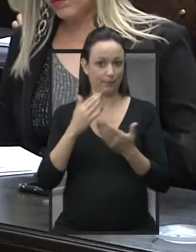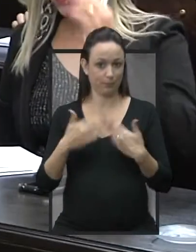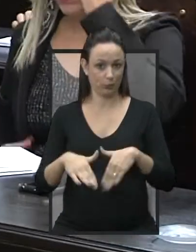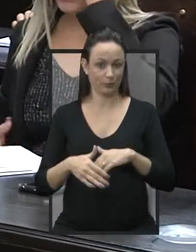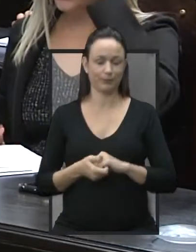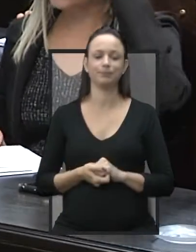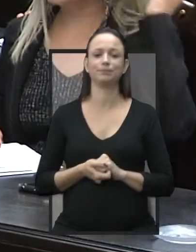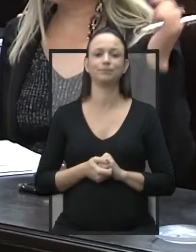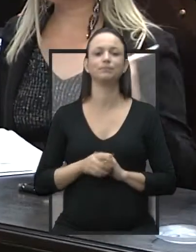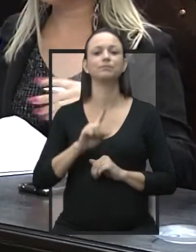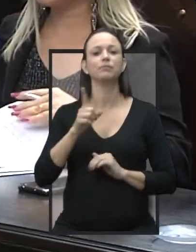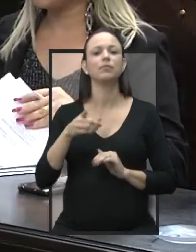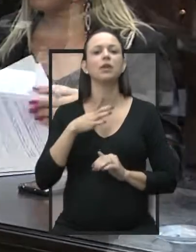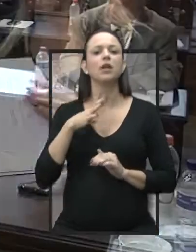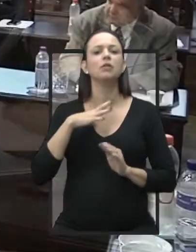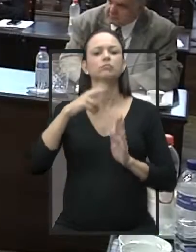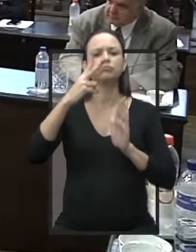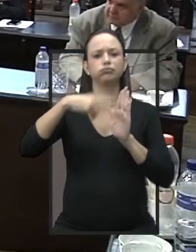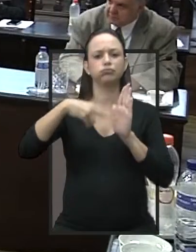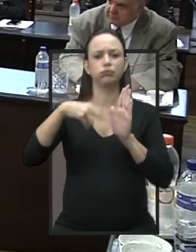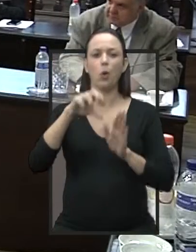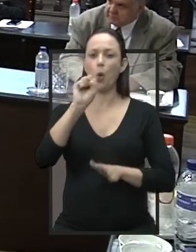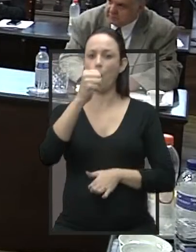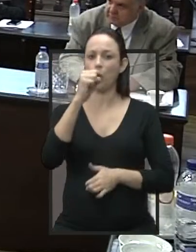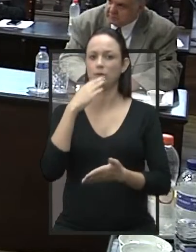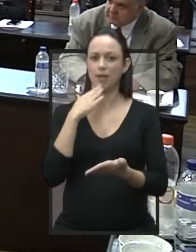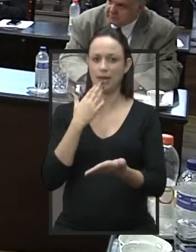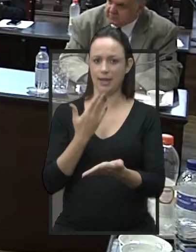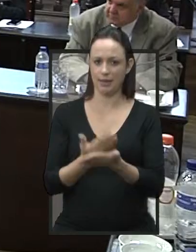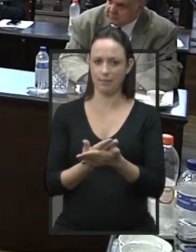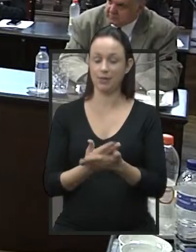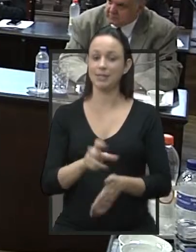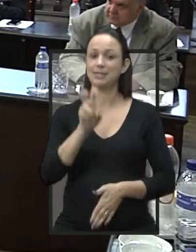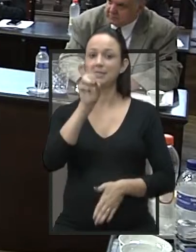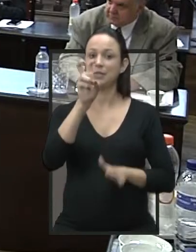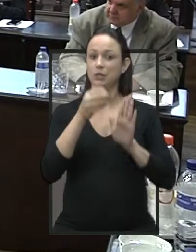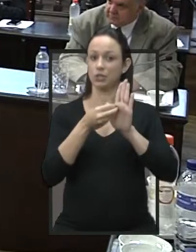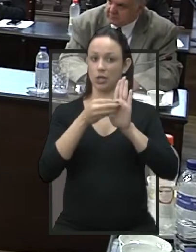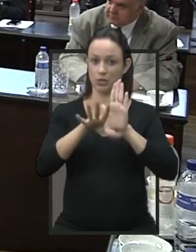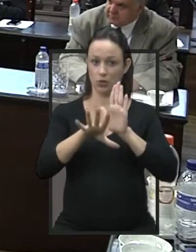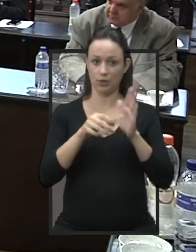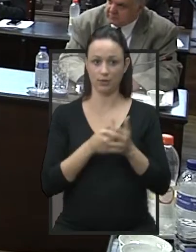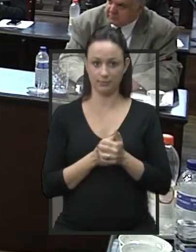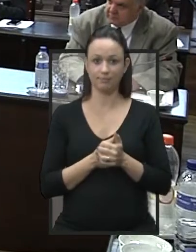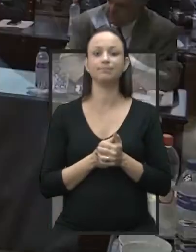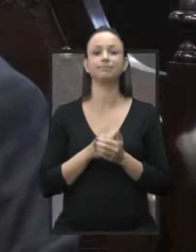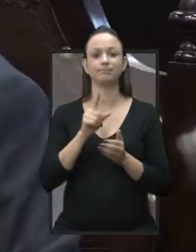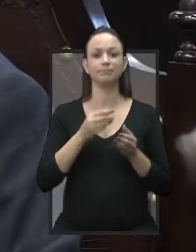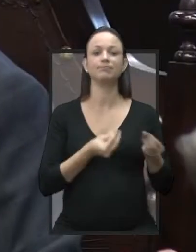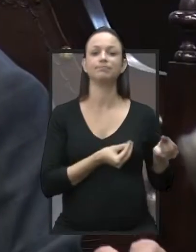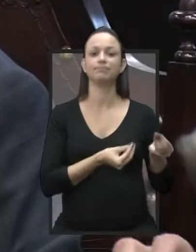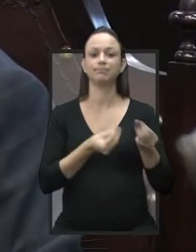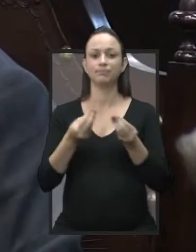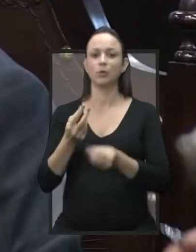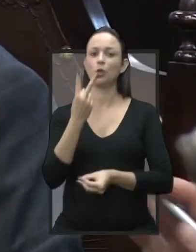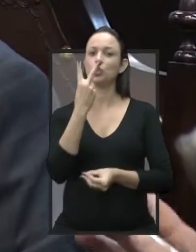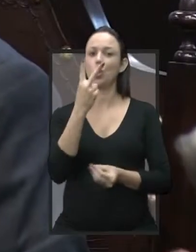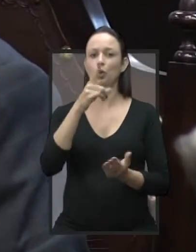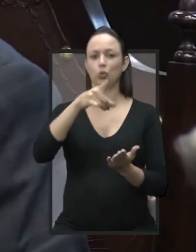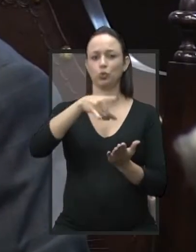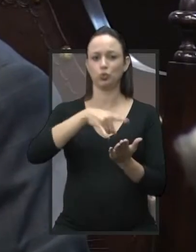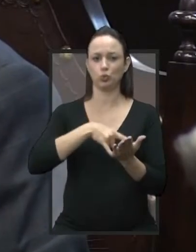no expediente da sessão foram lidos oito requerimentos e cinco indicações e apresentados dois documentos